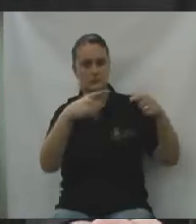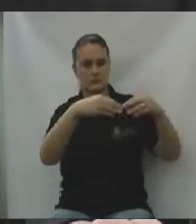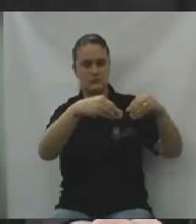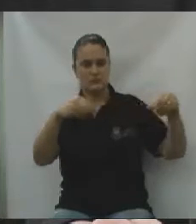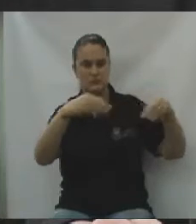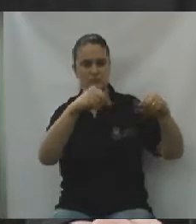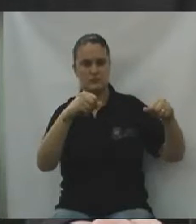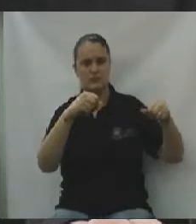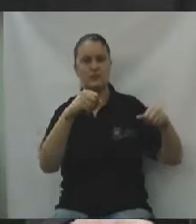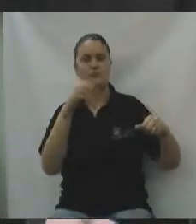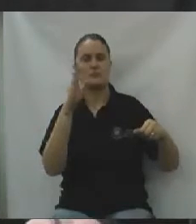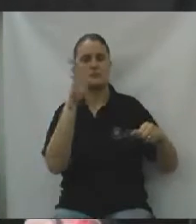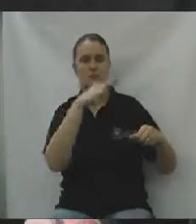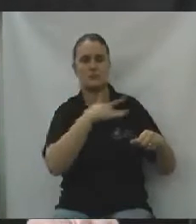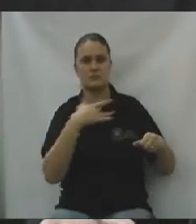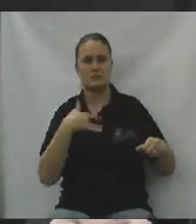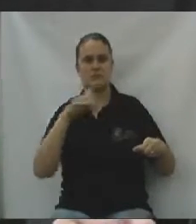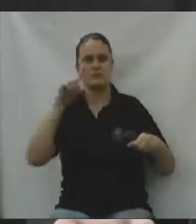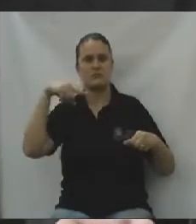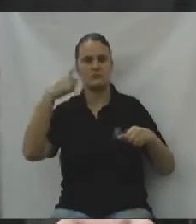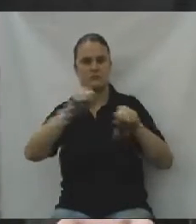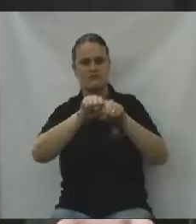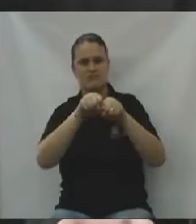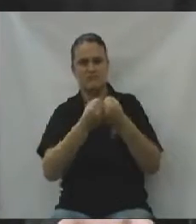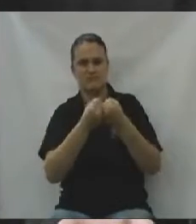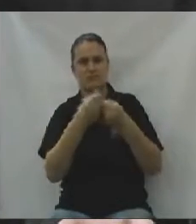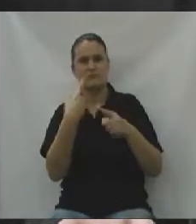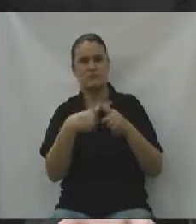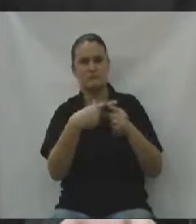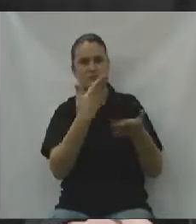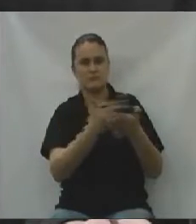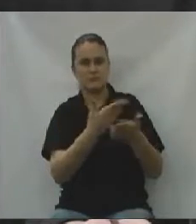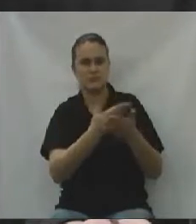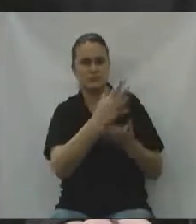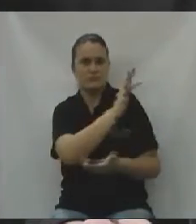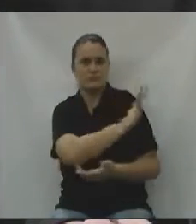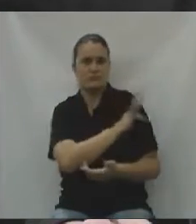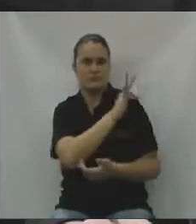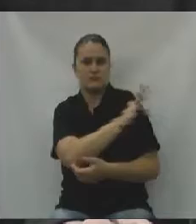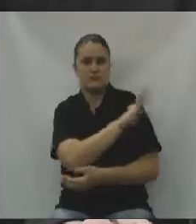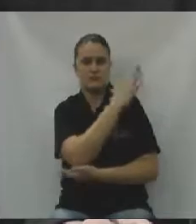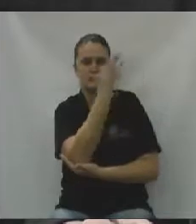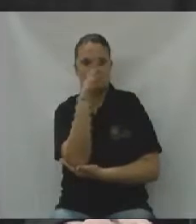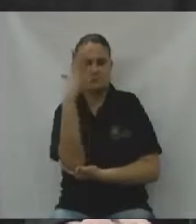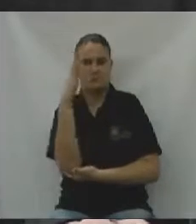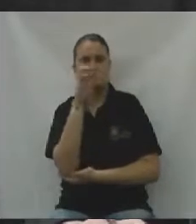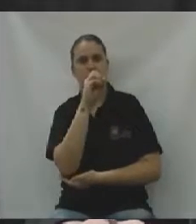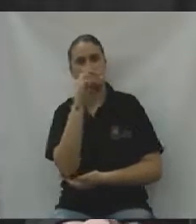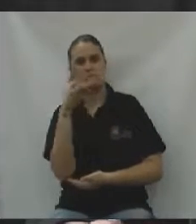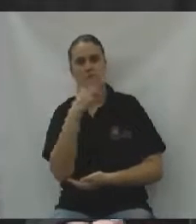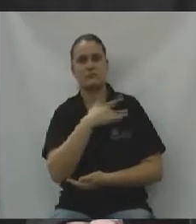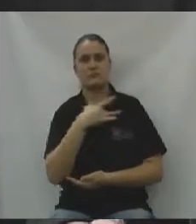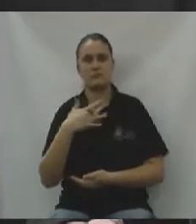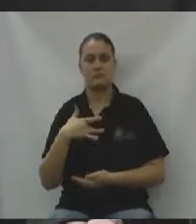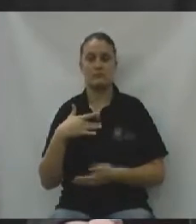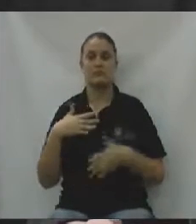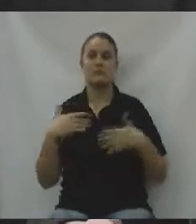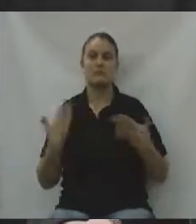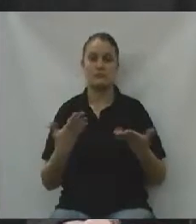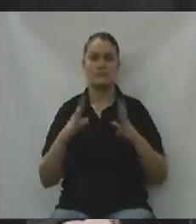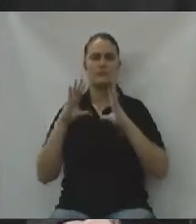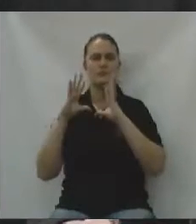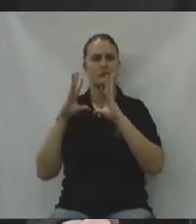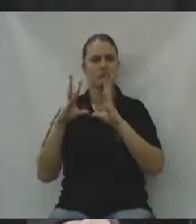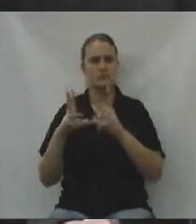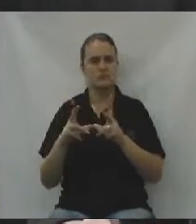como essas, e depois ter que ser demolido por estudos técnicos ambientais ou de saúde. Portanto,